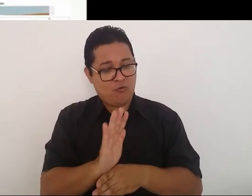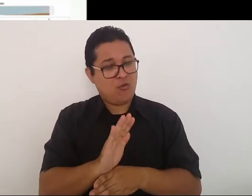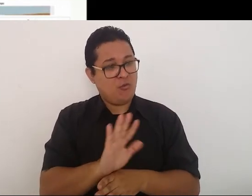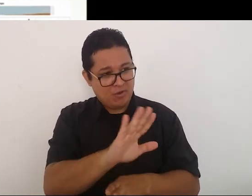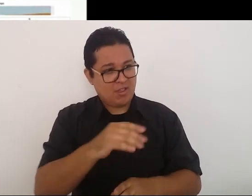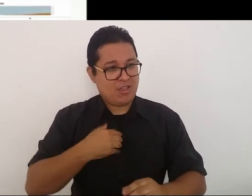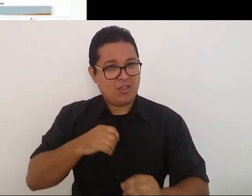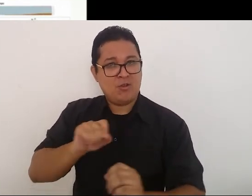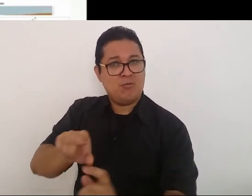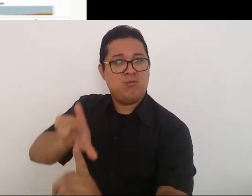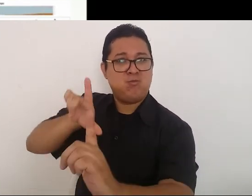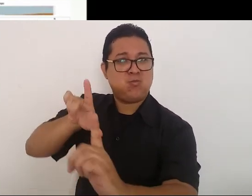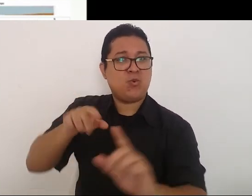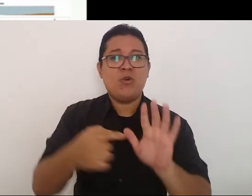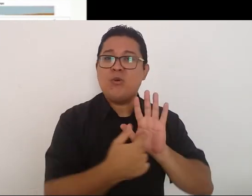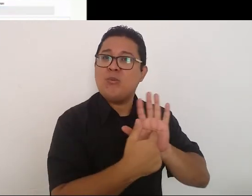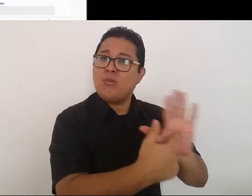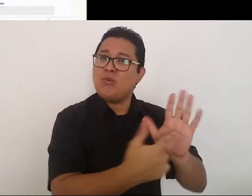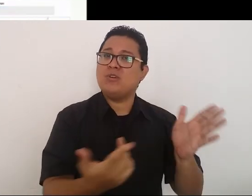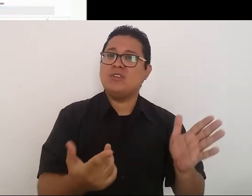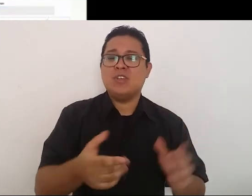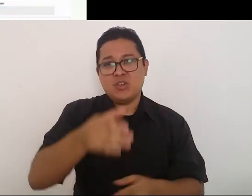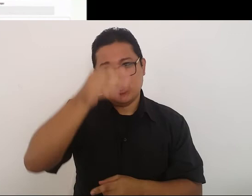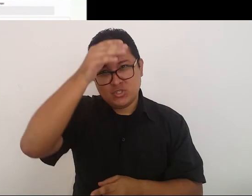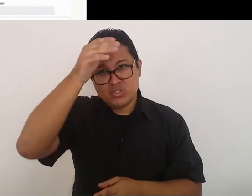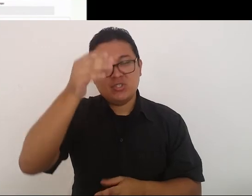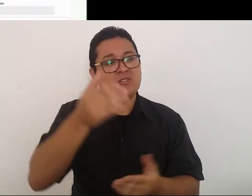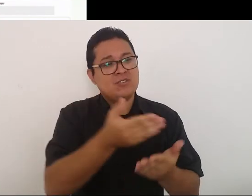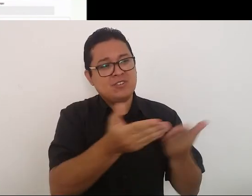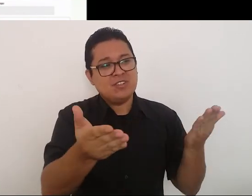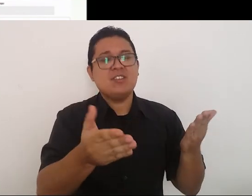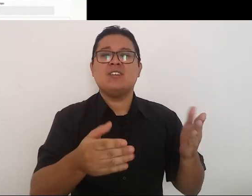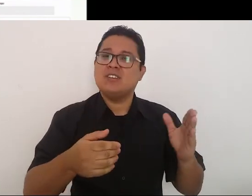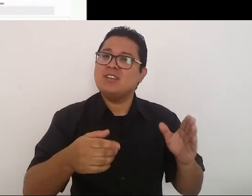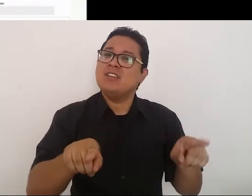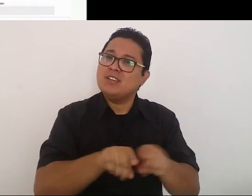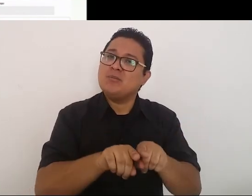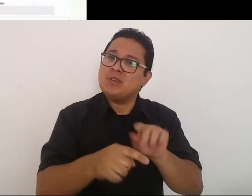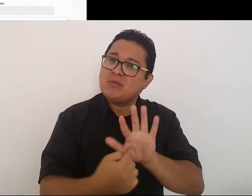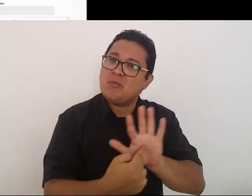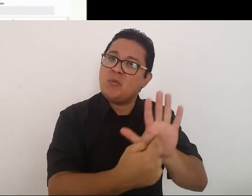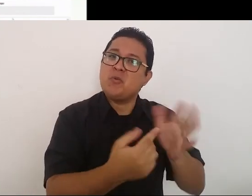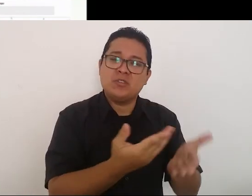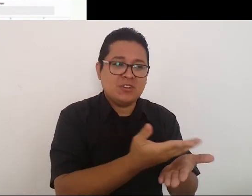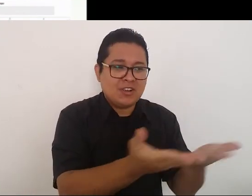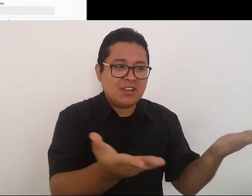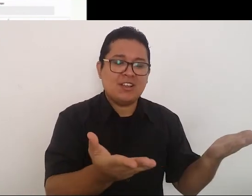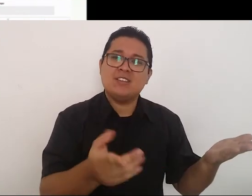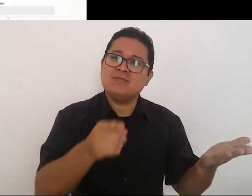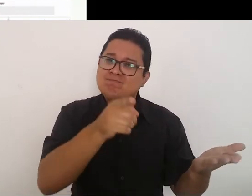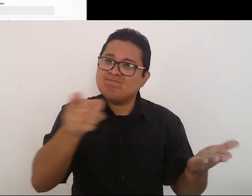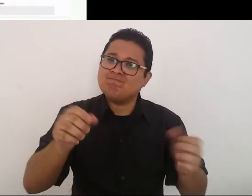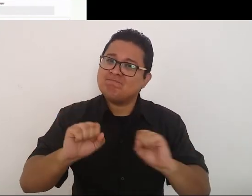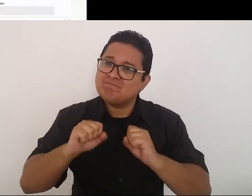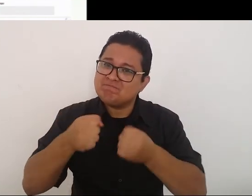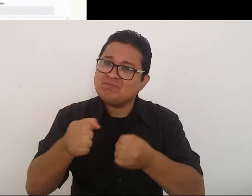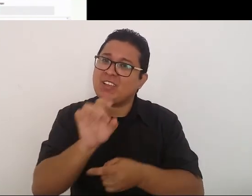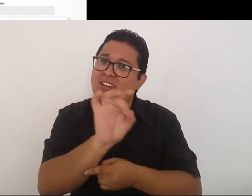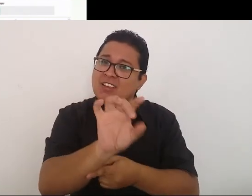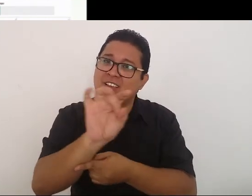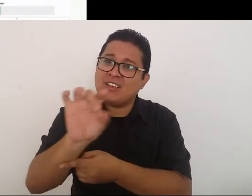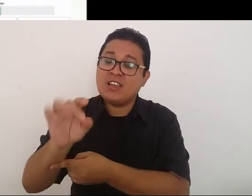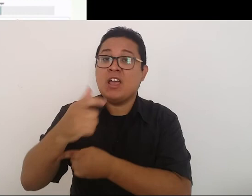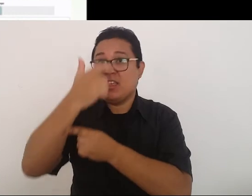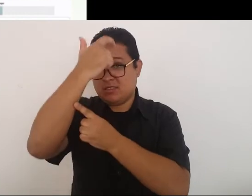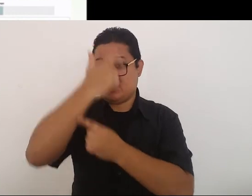vai gostar, tá? Aproveita aí esse momento para você fazer a sua parte. O que eu posso fazer como professor é isso, é